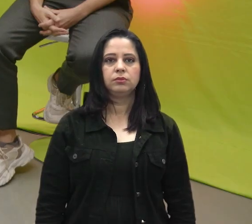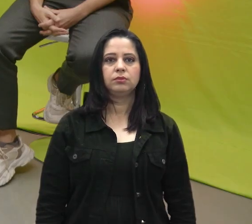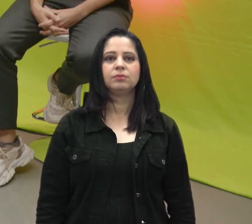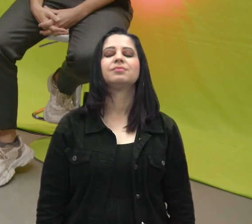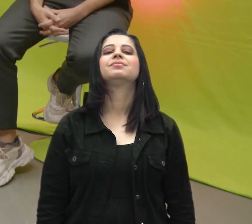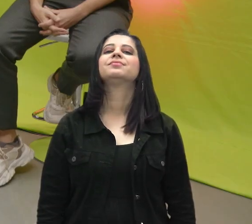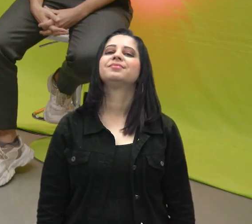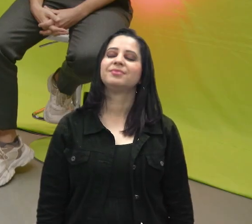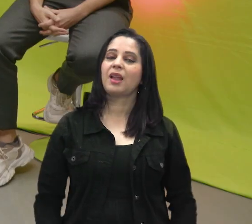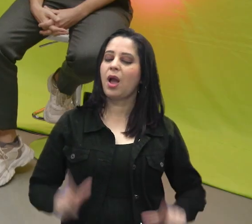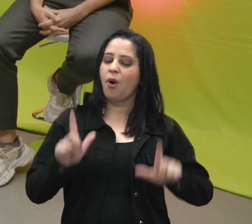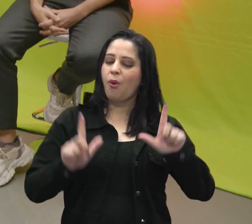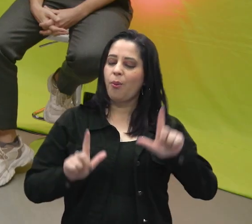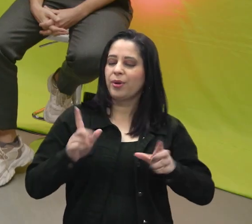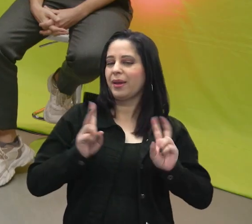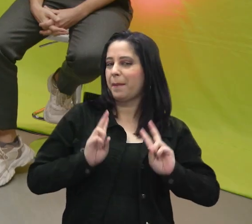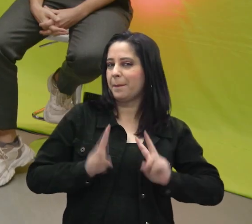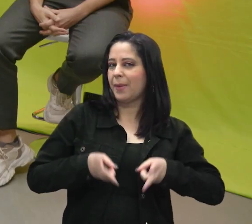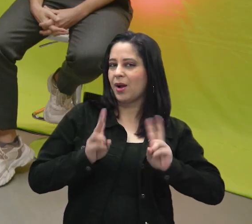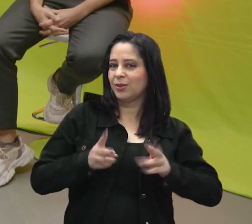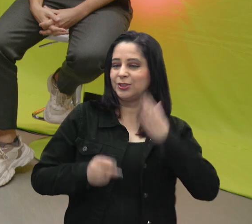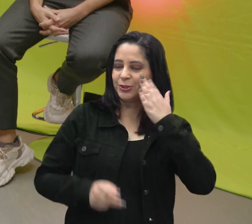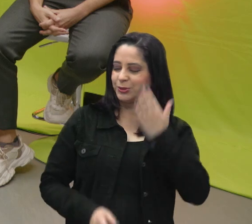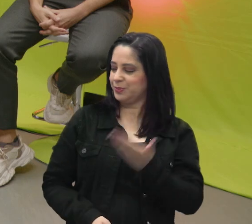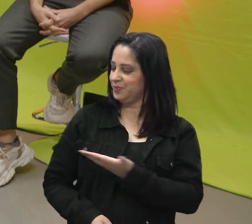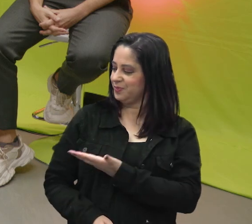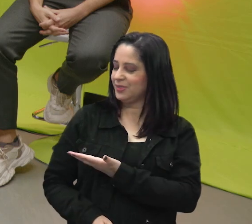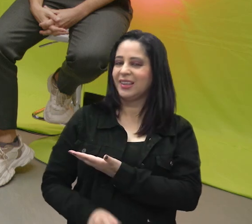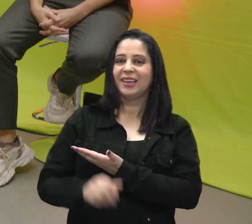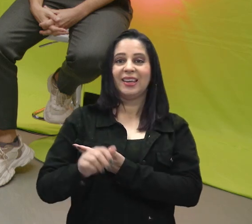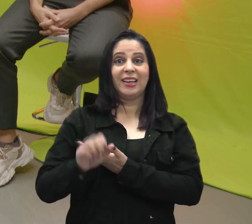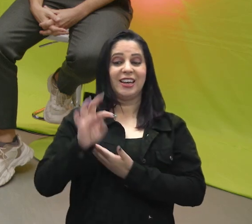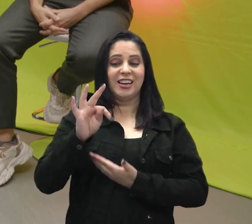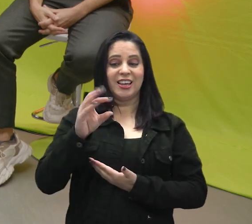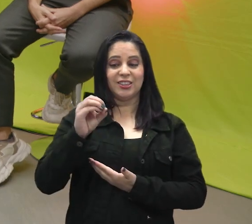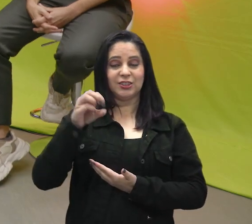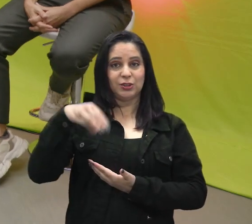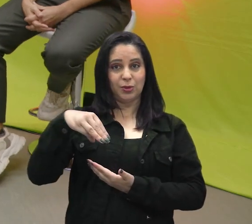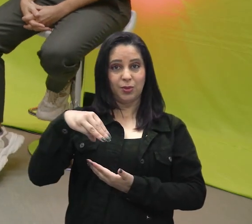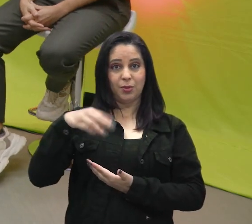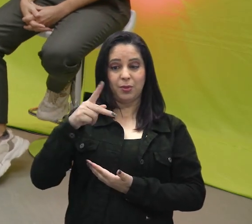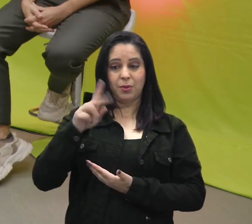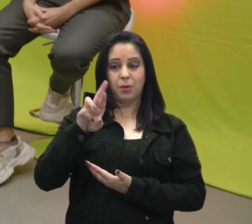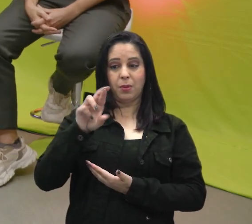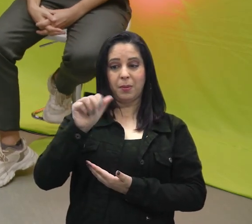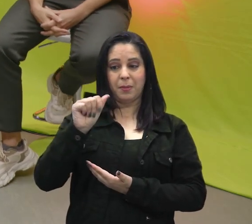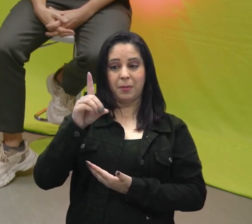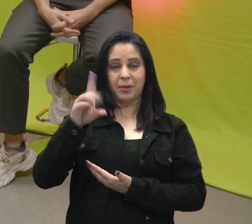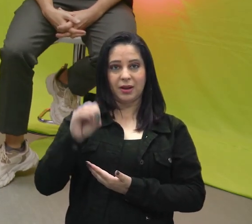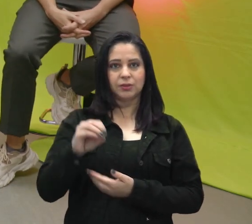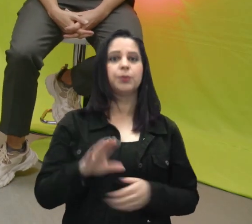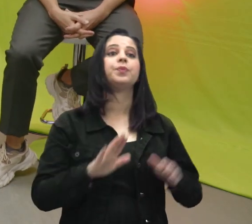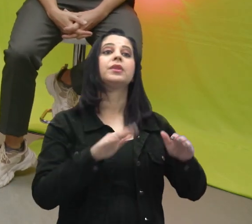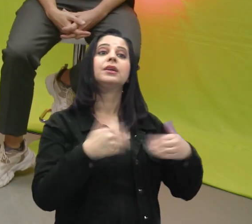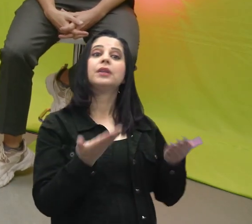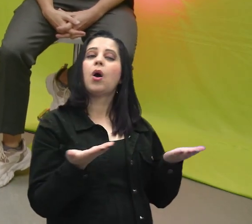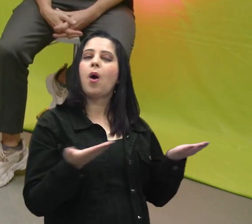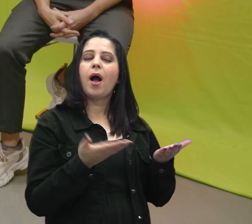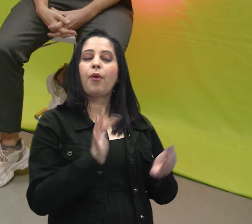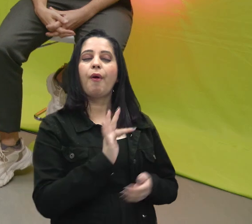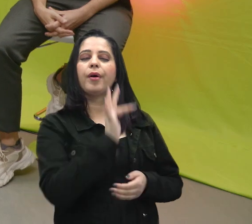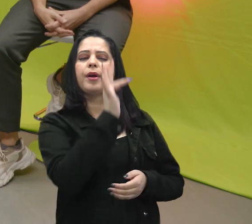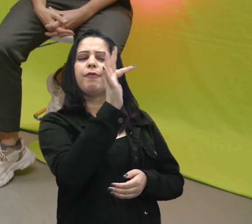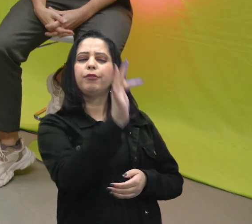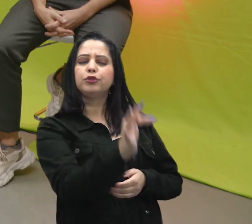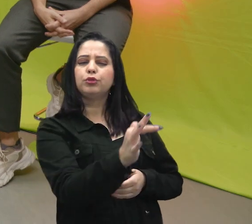Seguimos aqui no estúdio com o nosso convidado, o ator Tom Prado. Tom, e agora? O que você tem de projetos futuros aí? Você vai